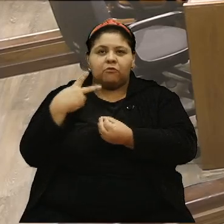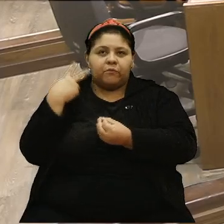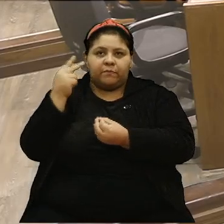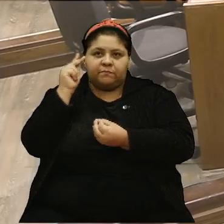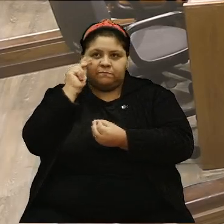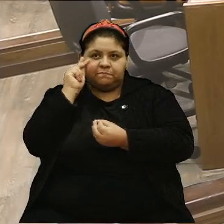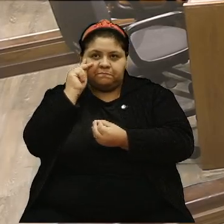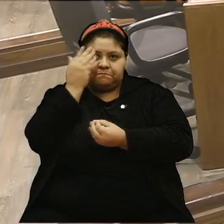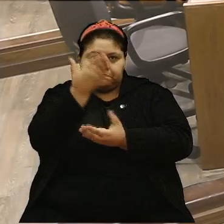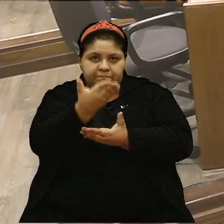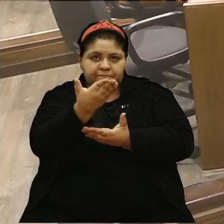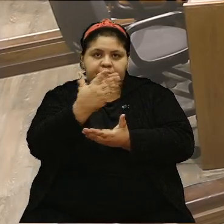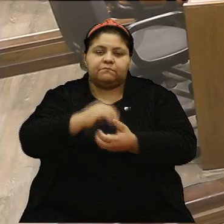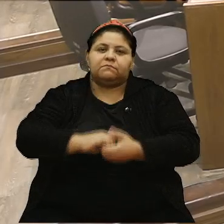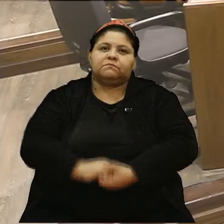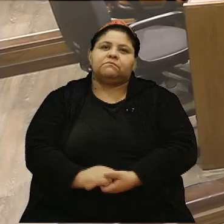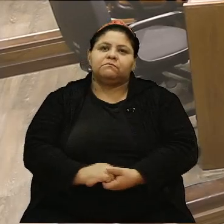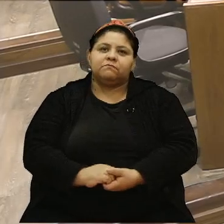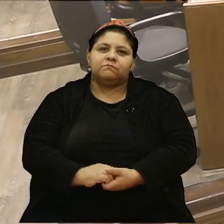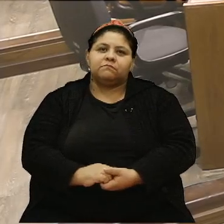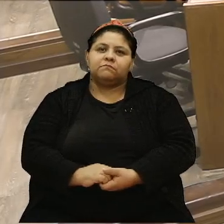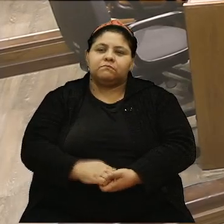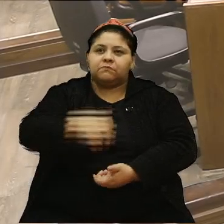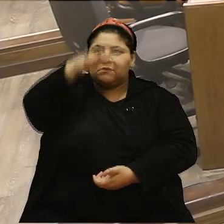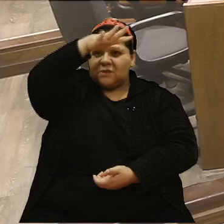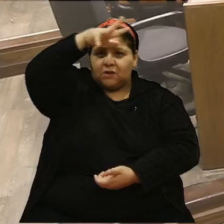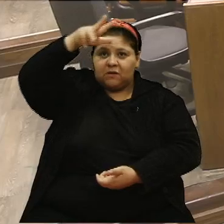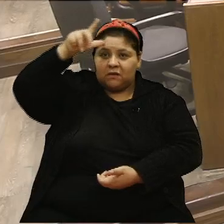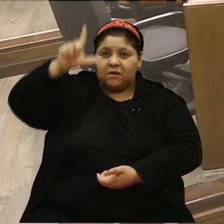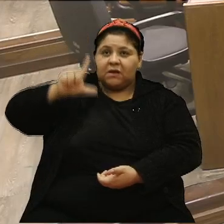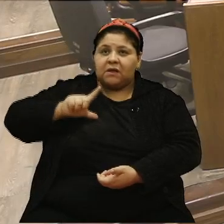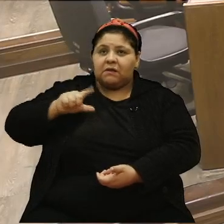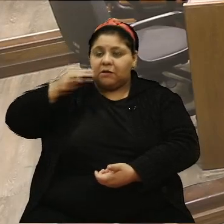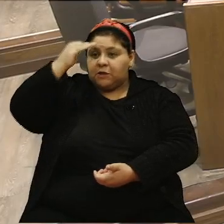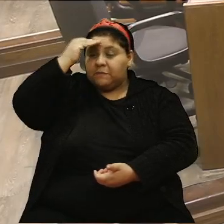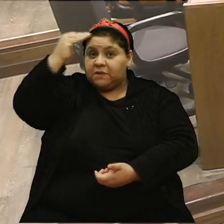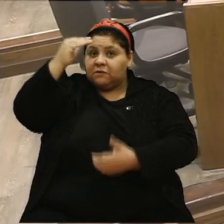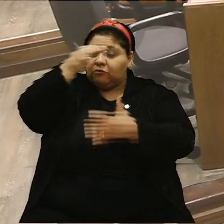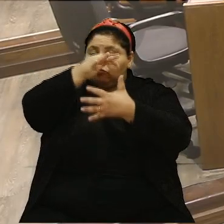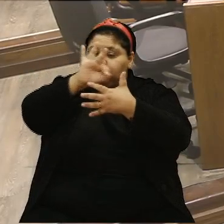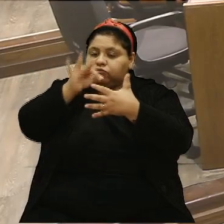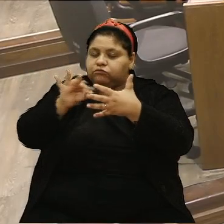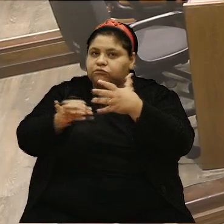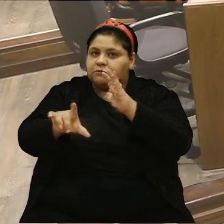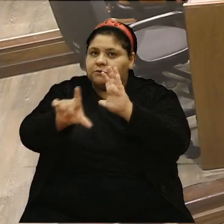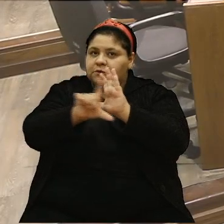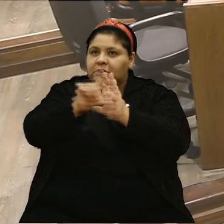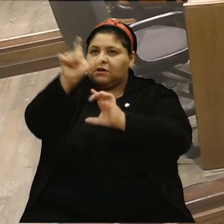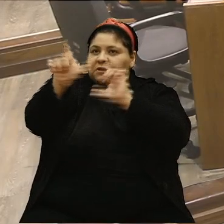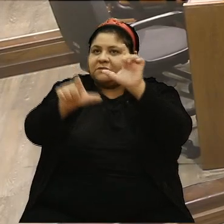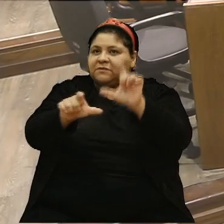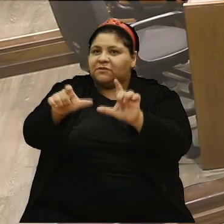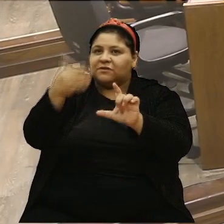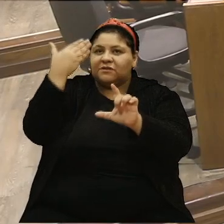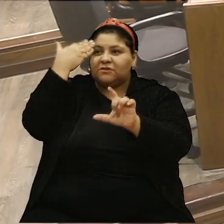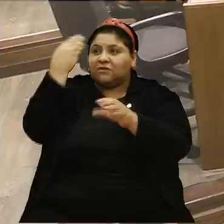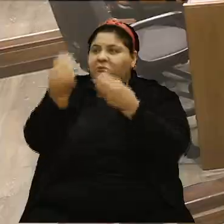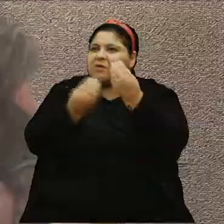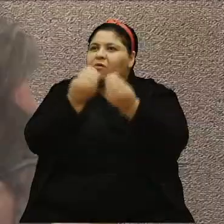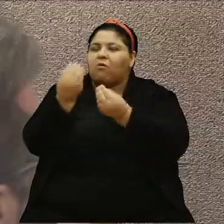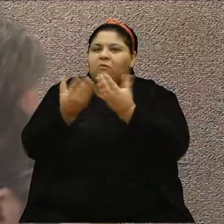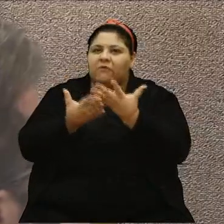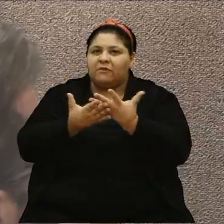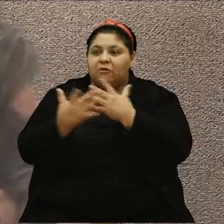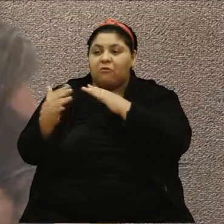Cláudio Libardi, o município está cumprindo uma exigência legal. As pessoas às vezes não têm noção como esse fluxo